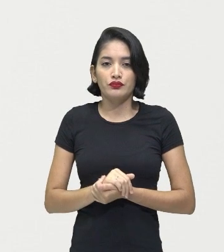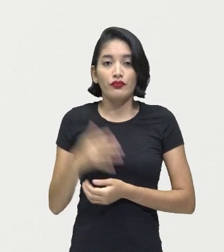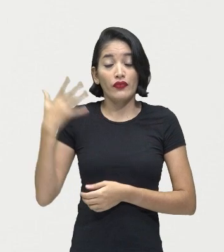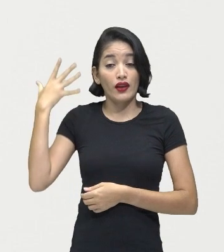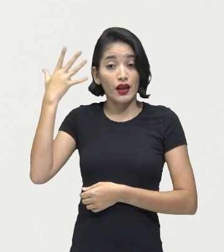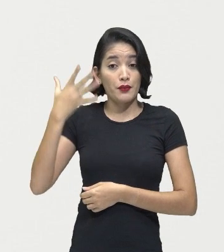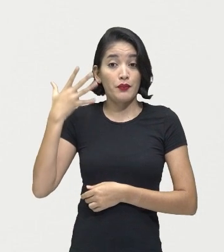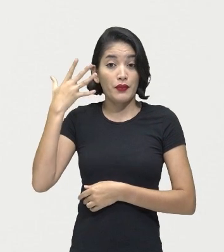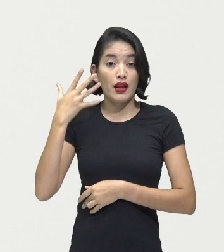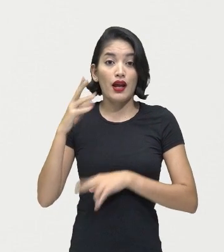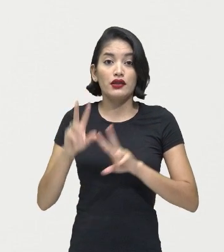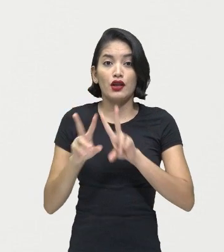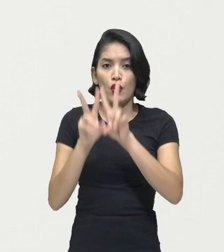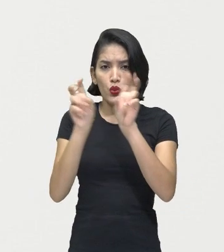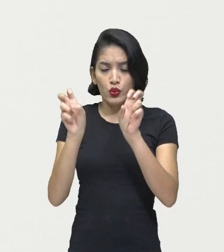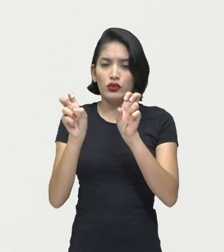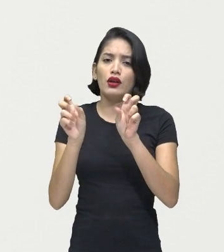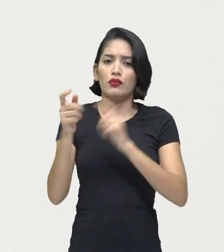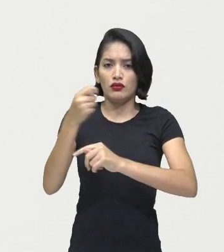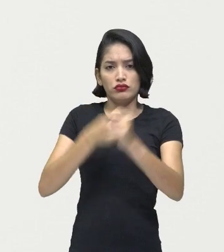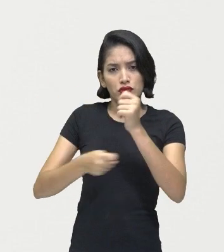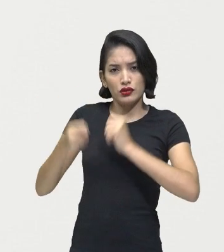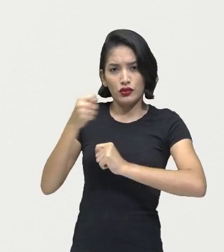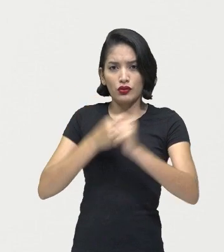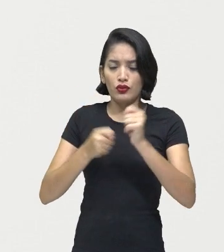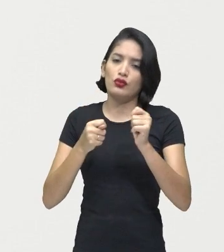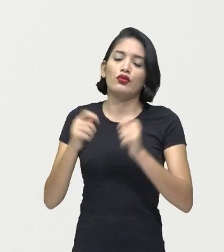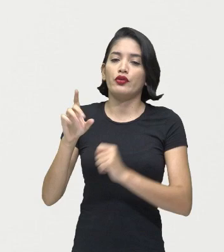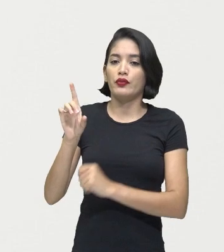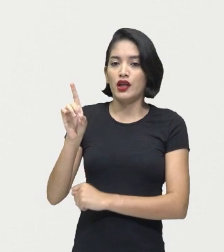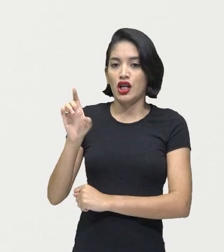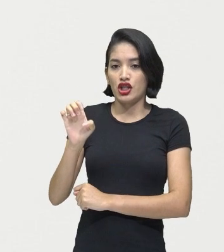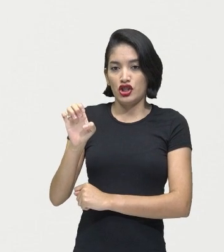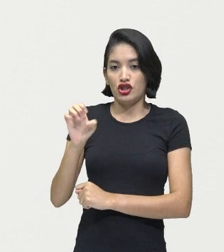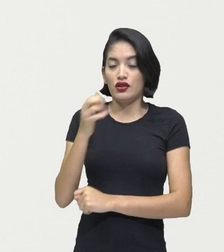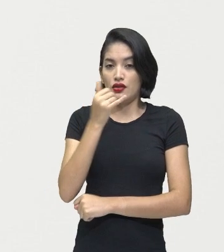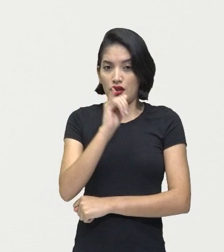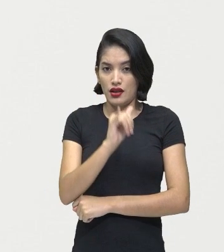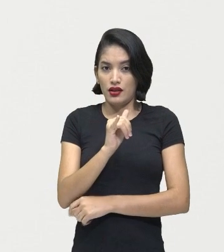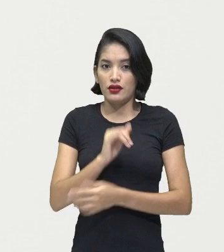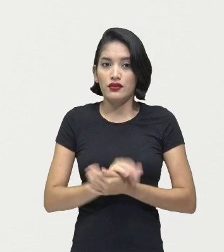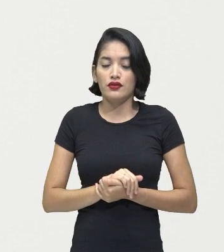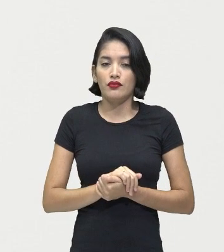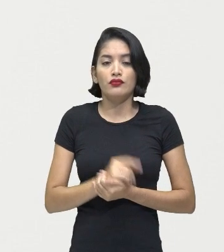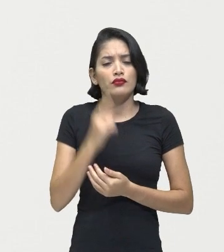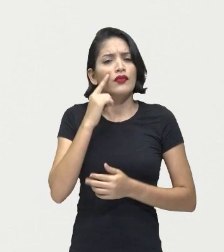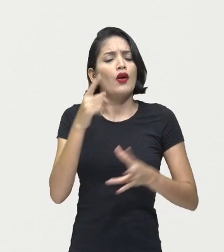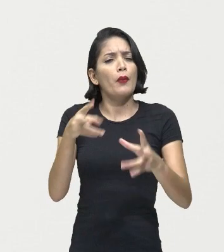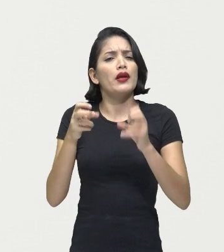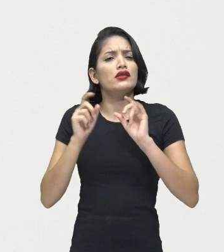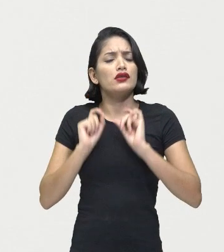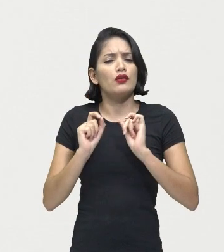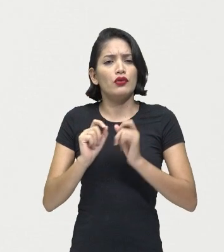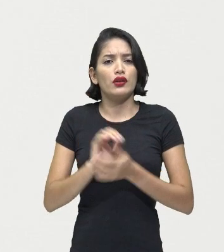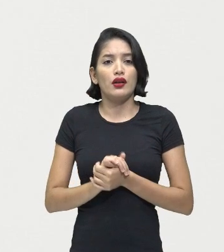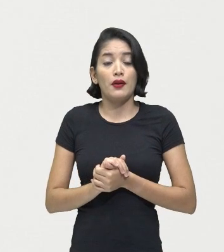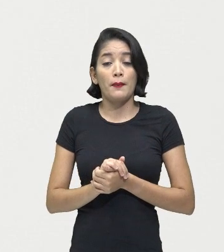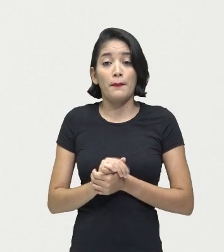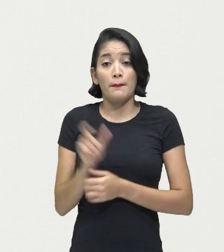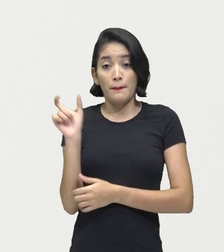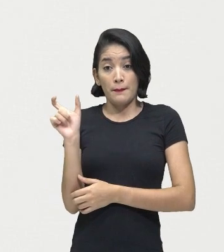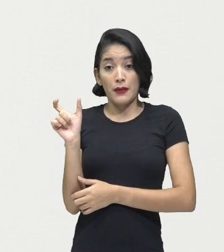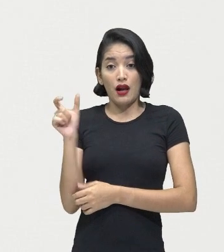foi sobre a economia de energia. Então, observe que aqui, olha, nós temos a palavra palestra,